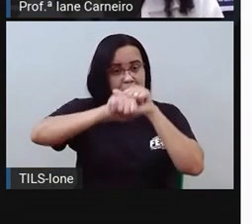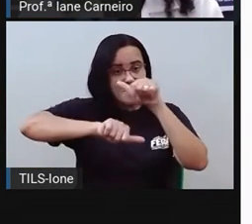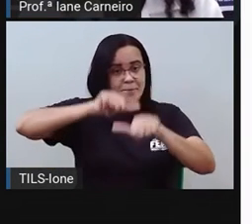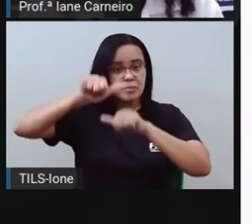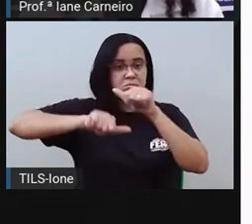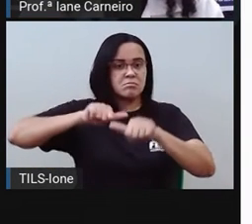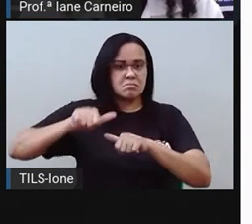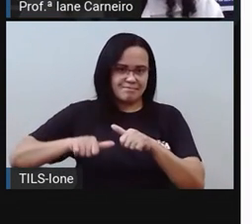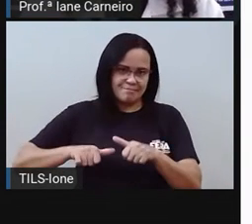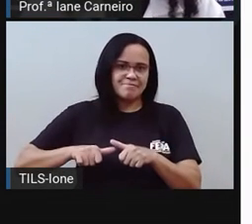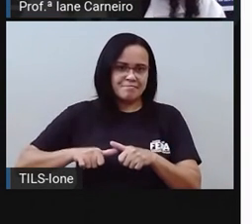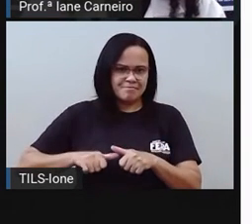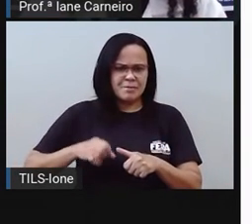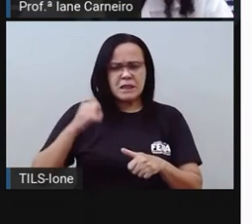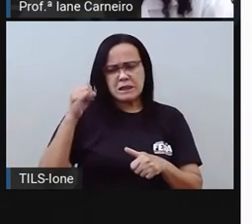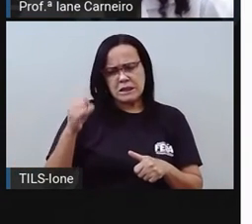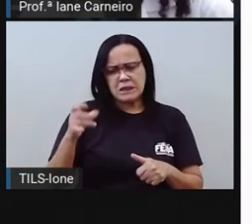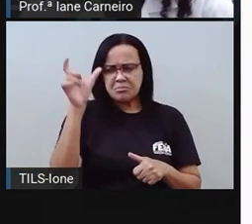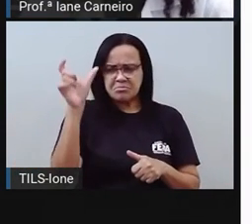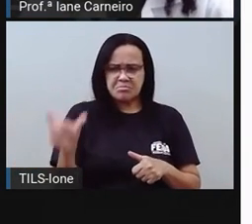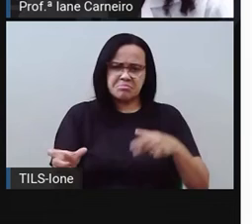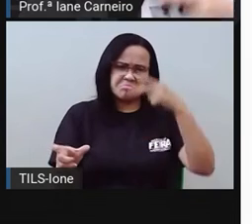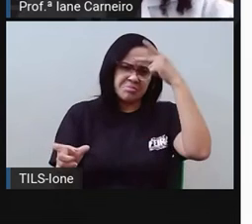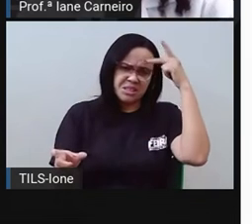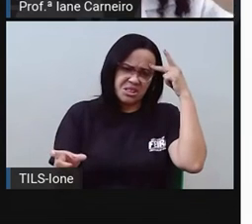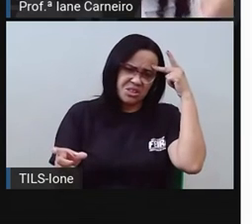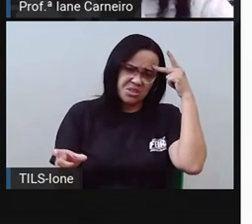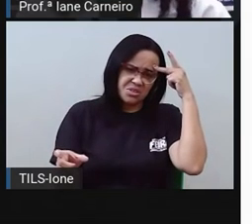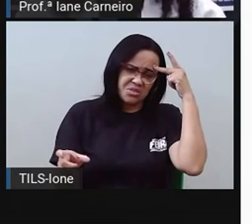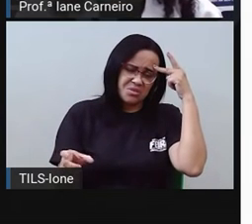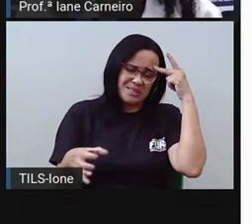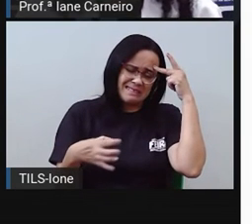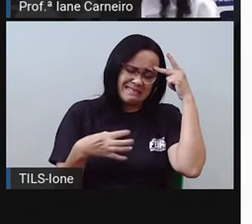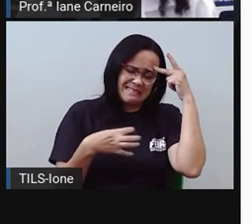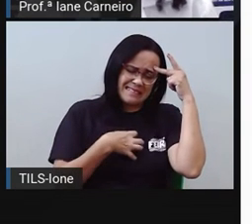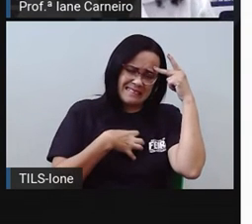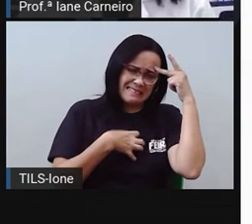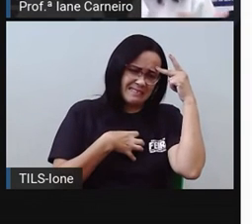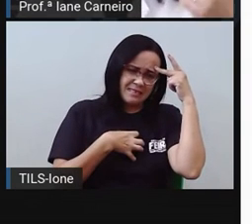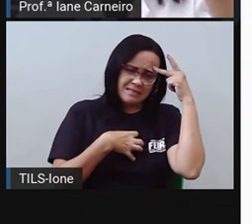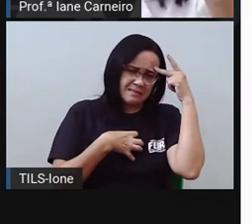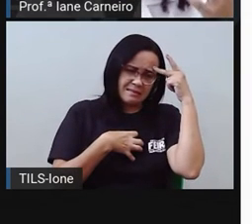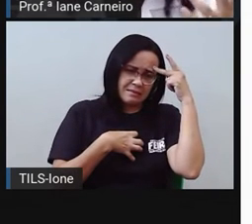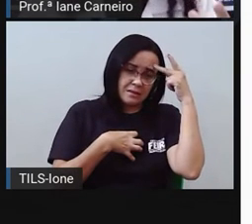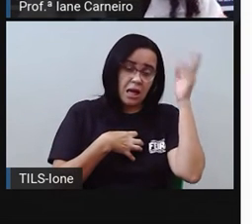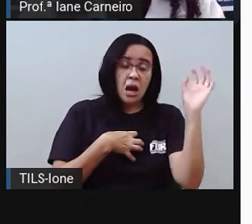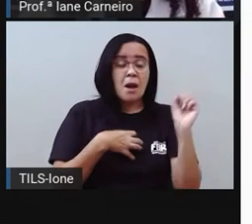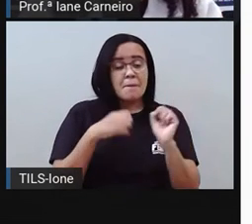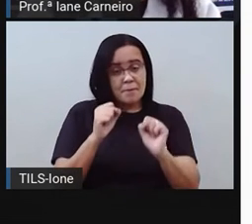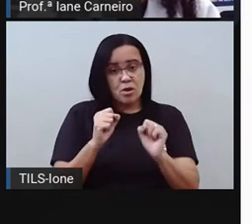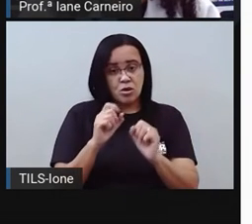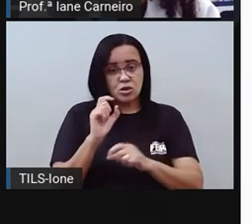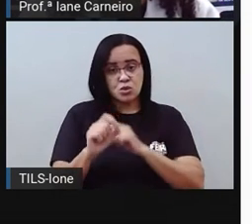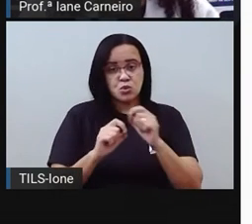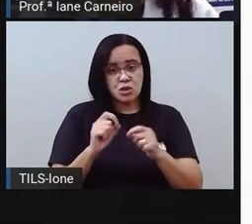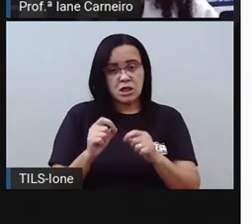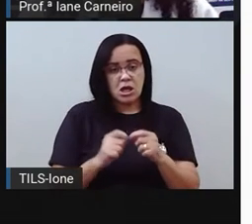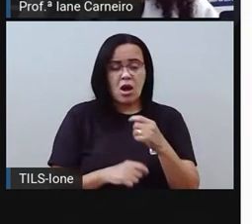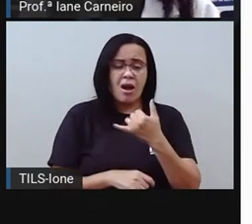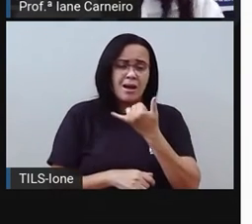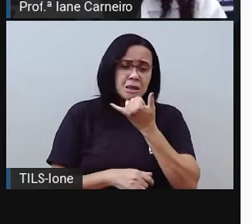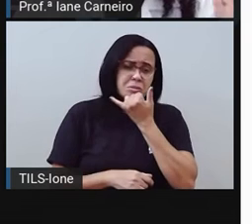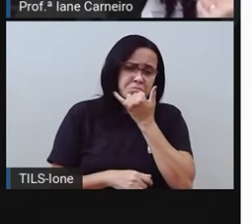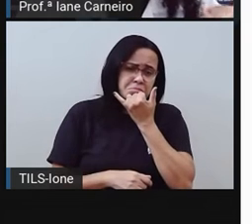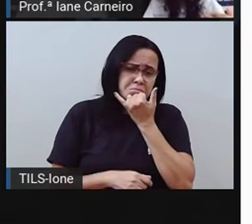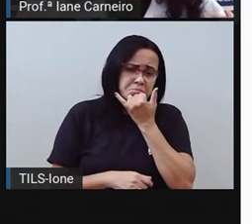ficar chateada ainda, ó, a carinha do dedinho. Mesmo ganhando flores, né? O outro com a carinha aqui de